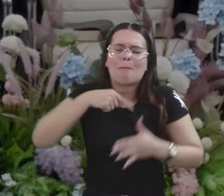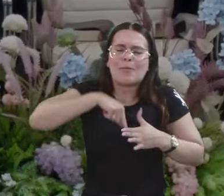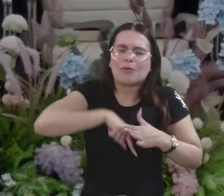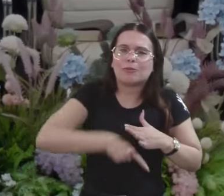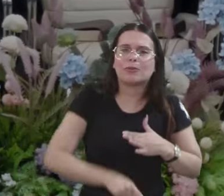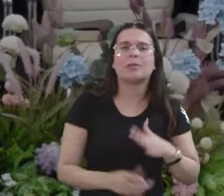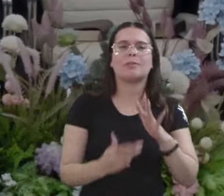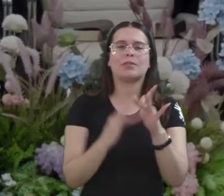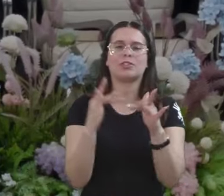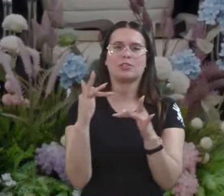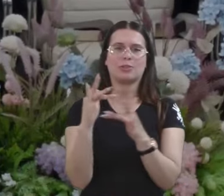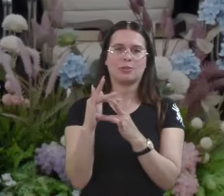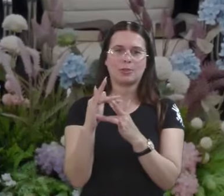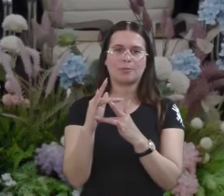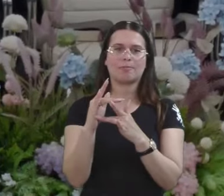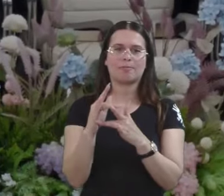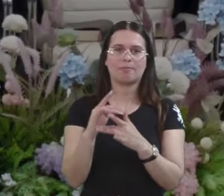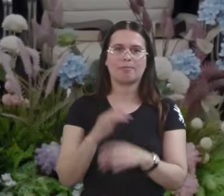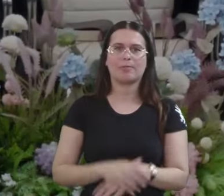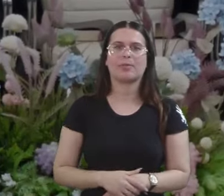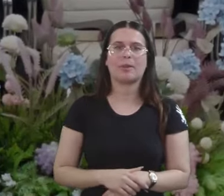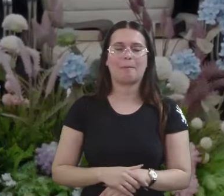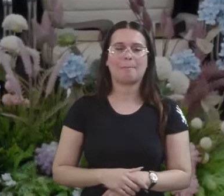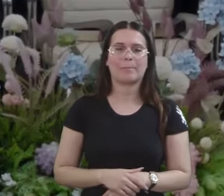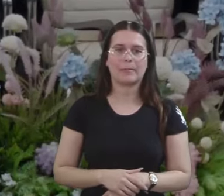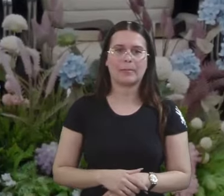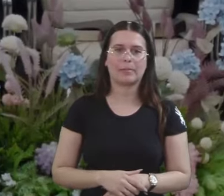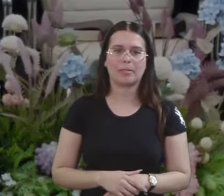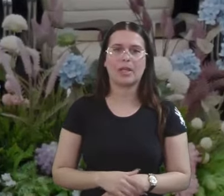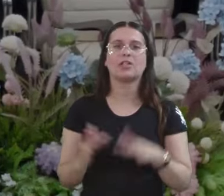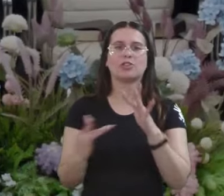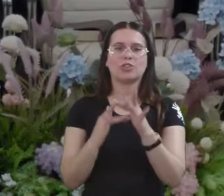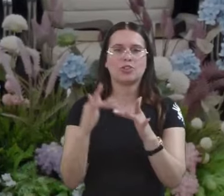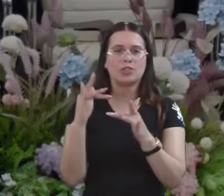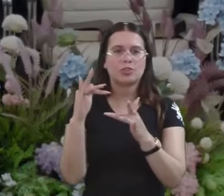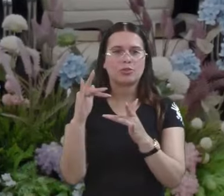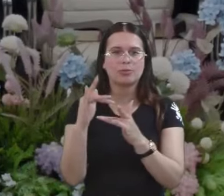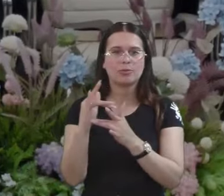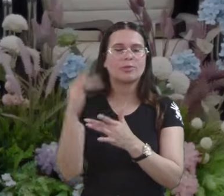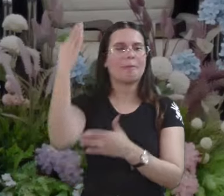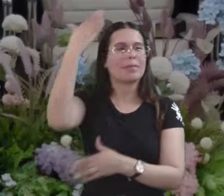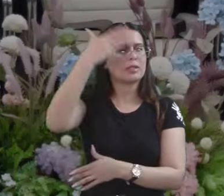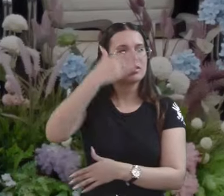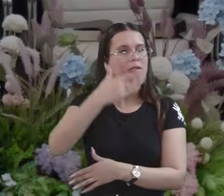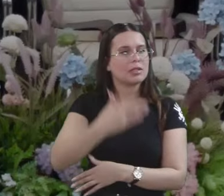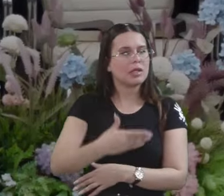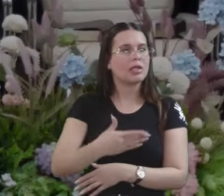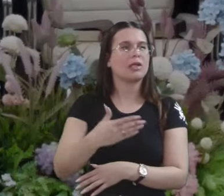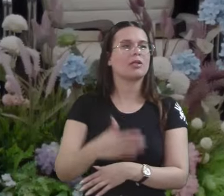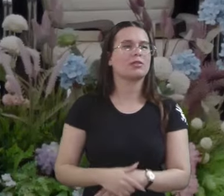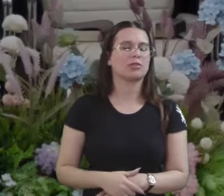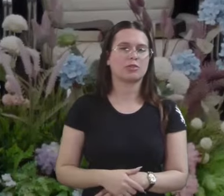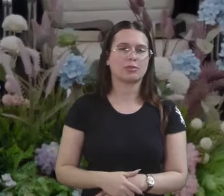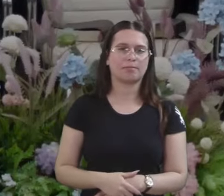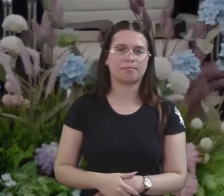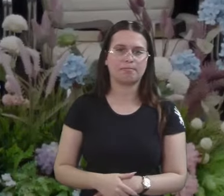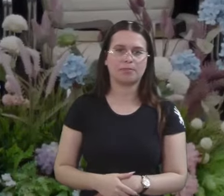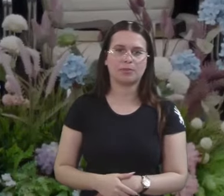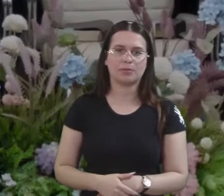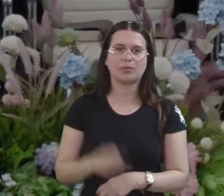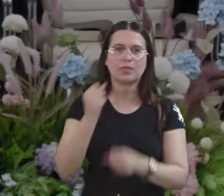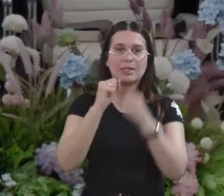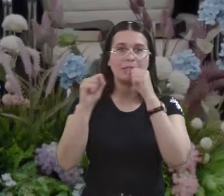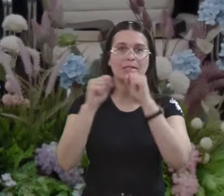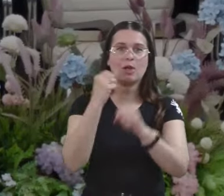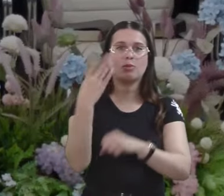palavra, mas Ele está no meio dela, diz a palavra. Ele está no meio dela, Salmo